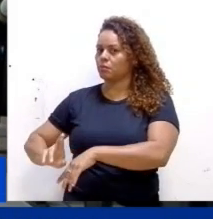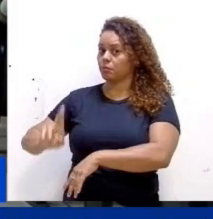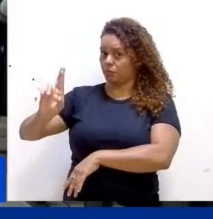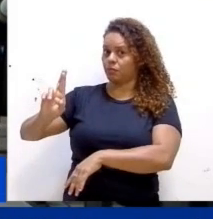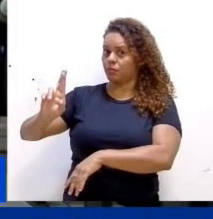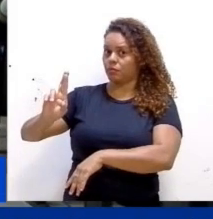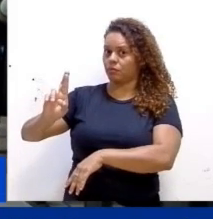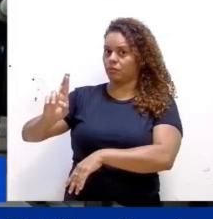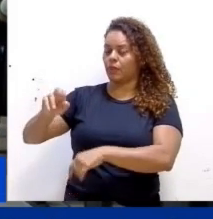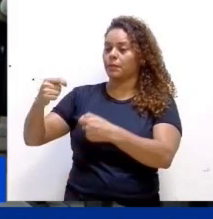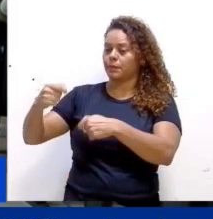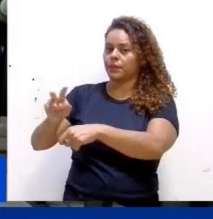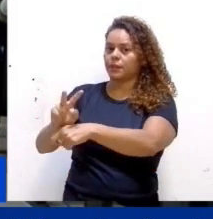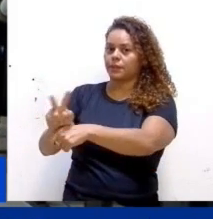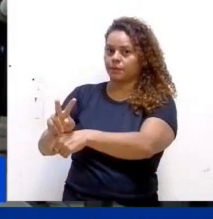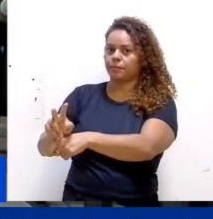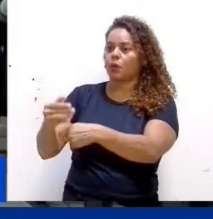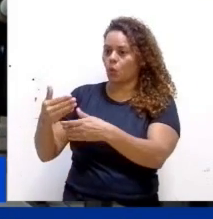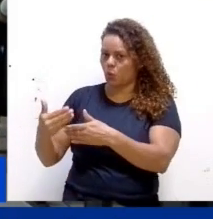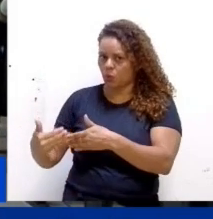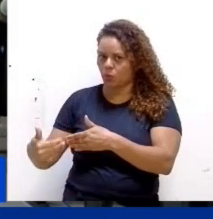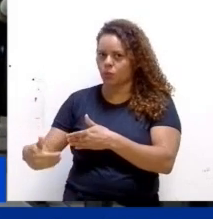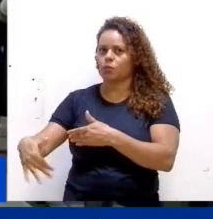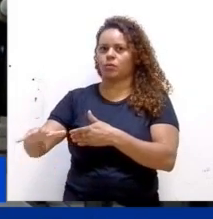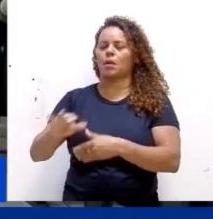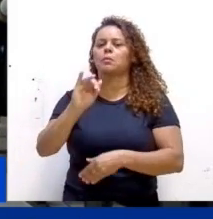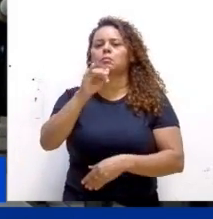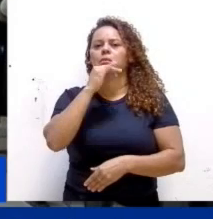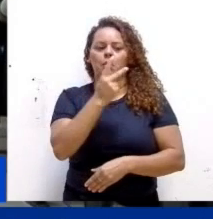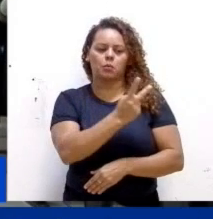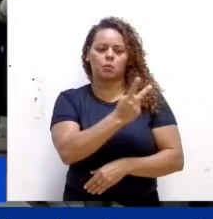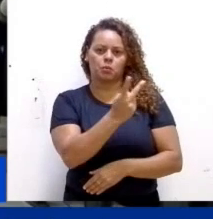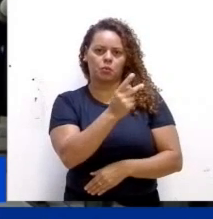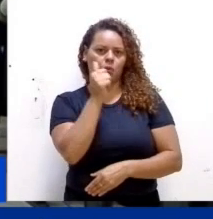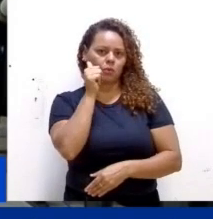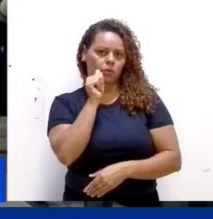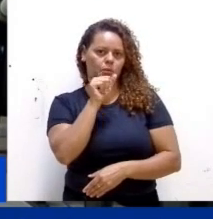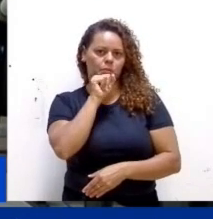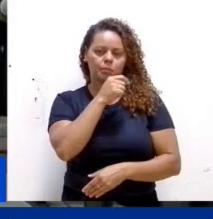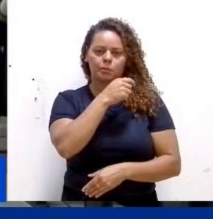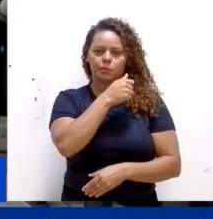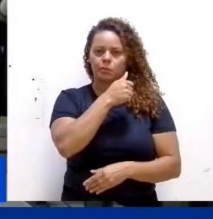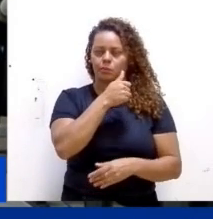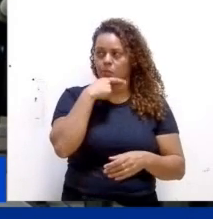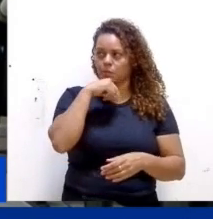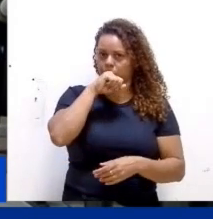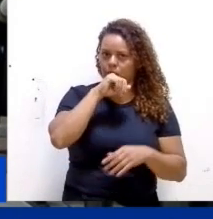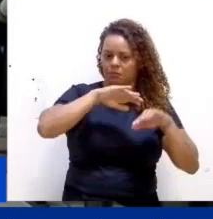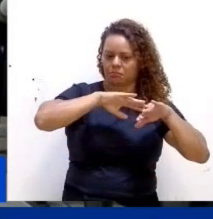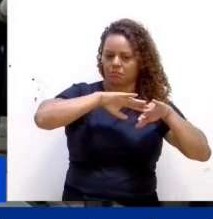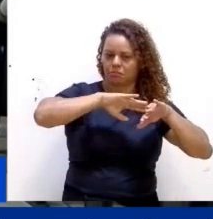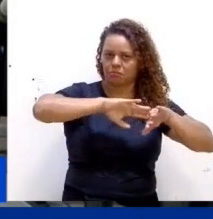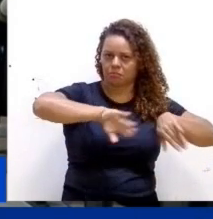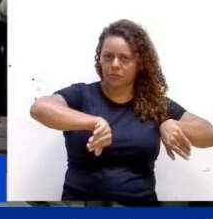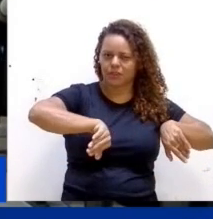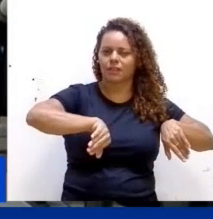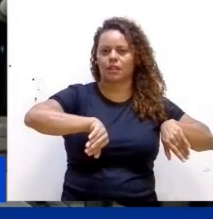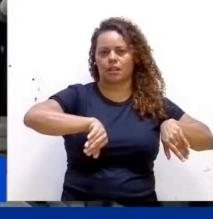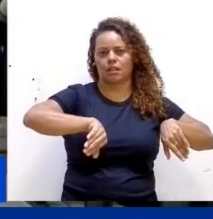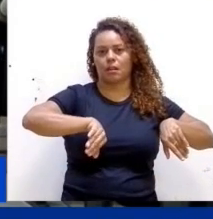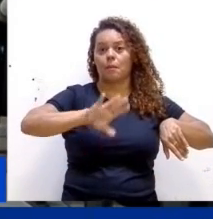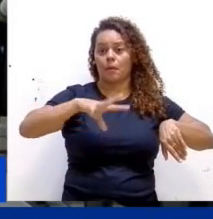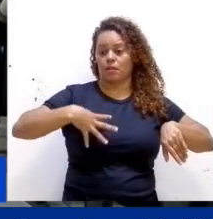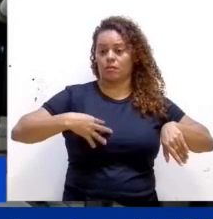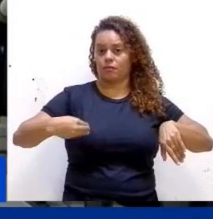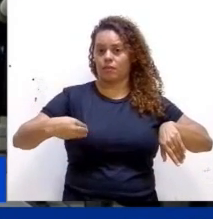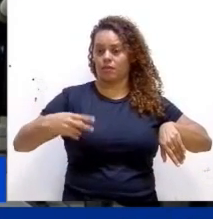Se separou, acabou, se divorcia dos filhos? Não. Os filhos